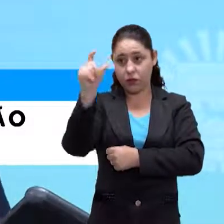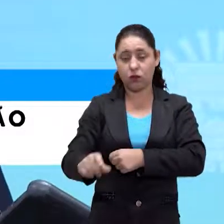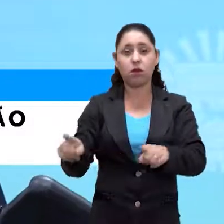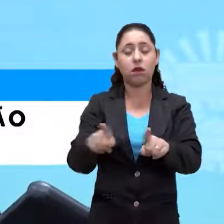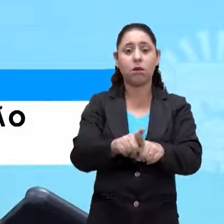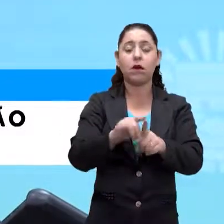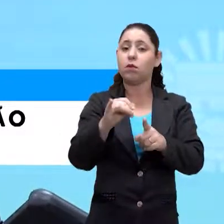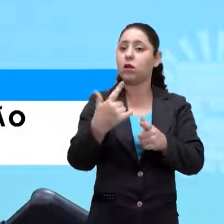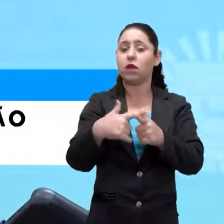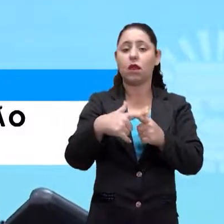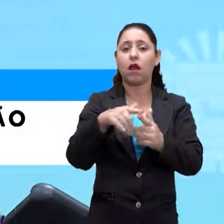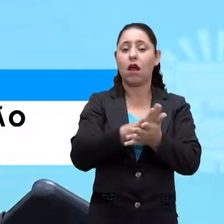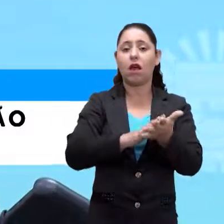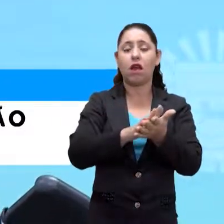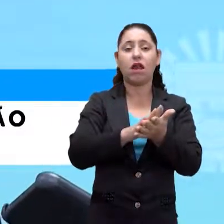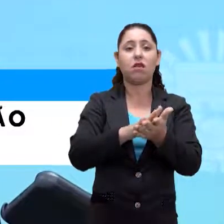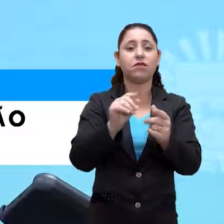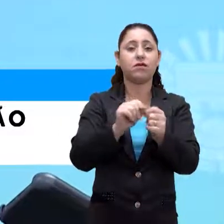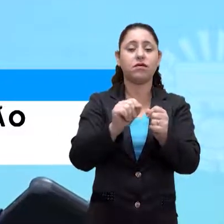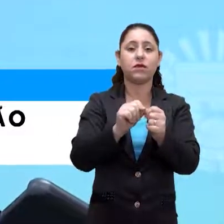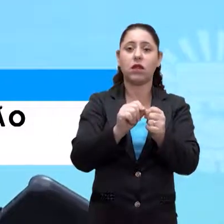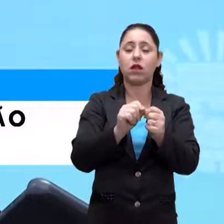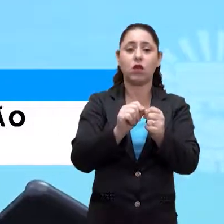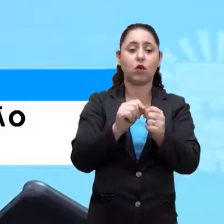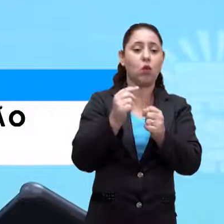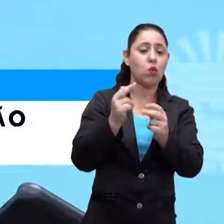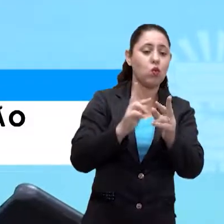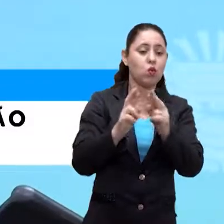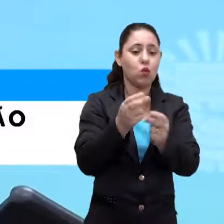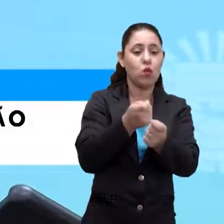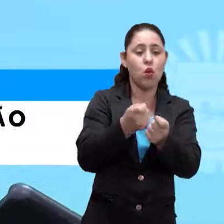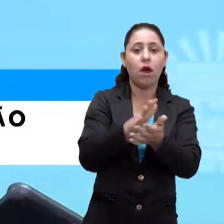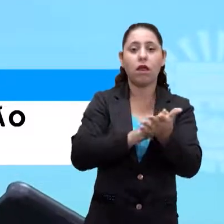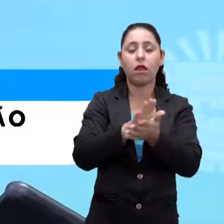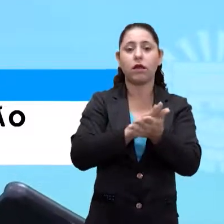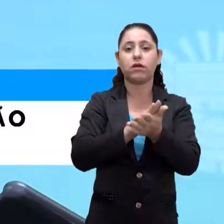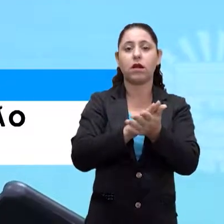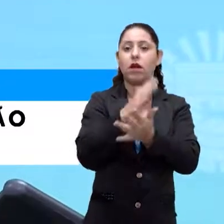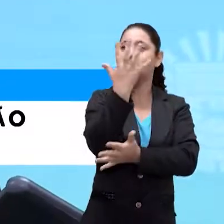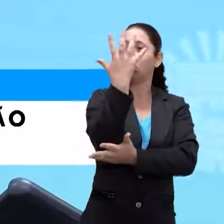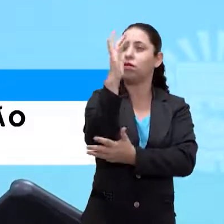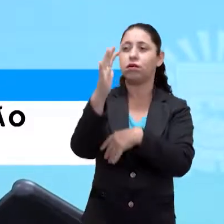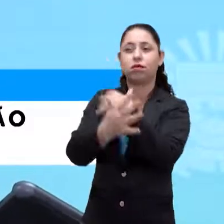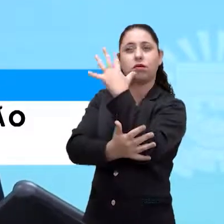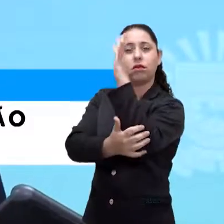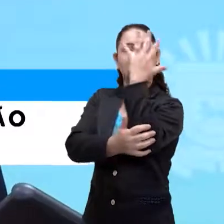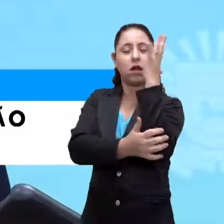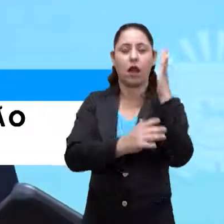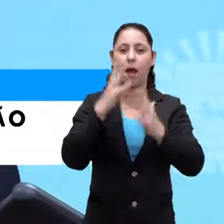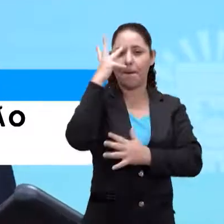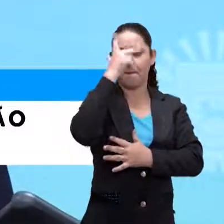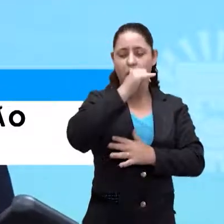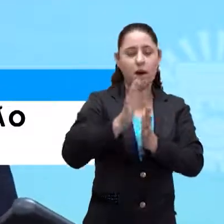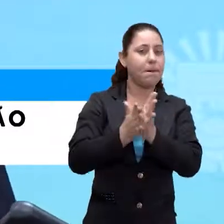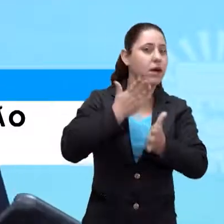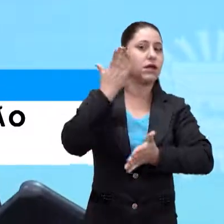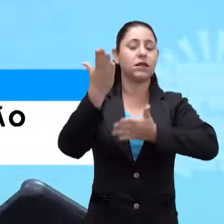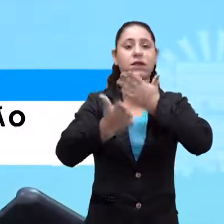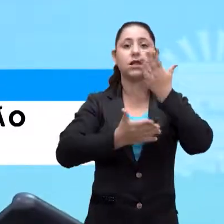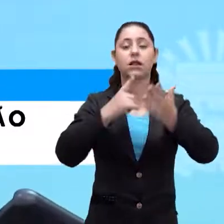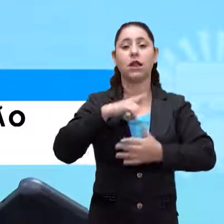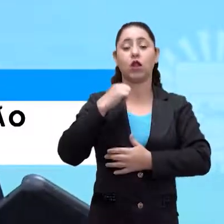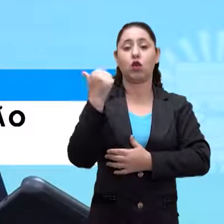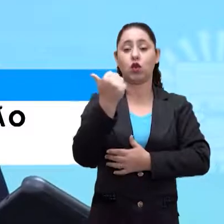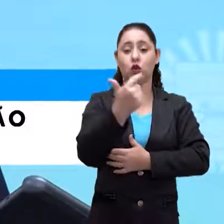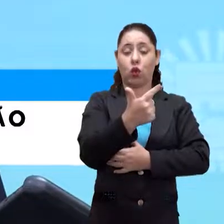prefeitura, senão vai virar efetivamente uma coisa que não vai ter controle absolutamente nenhum. Nosso meio ambiente, que é bonito, maravilhoso,